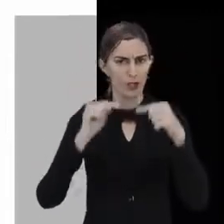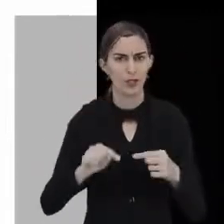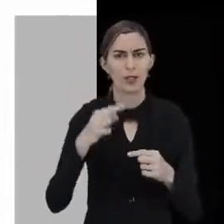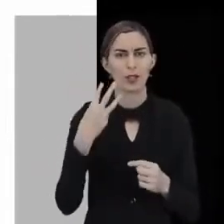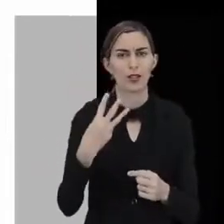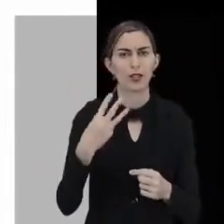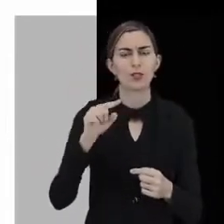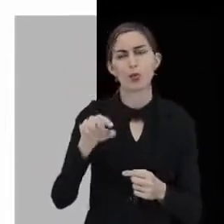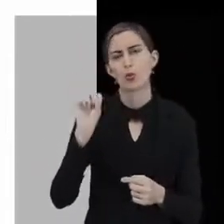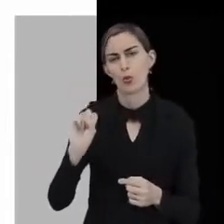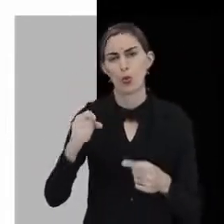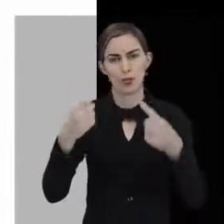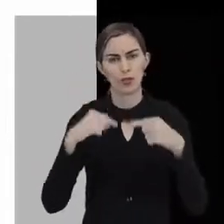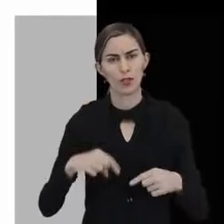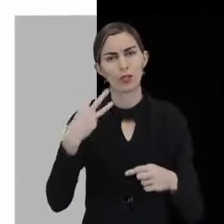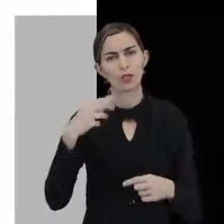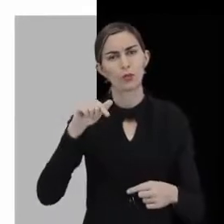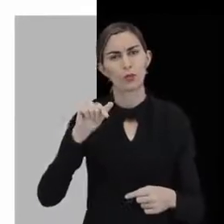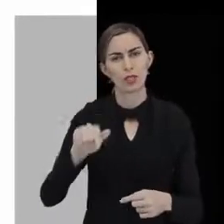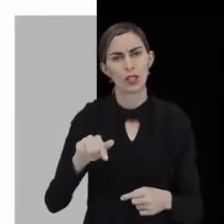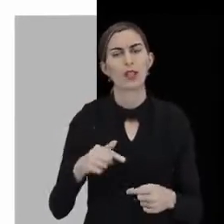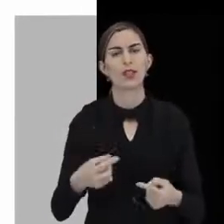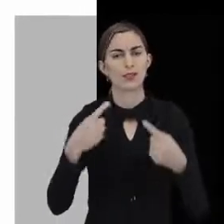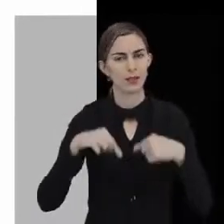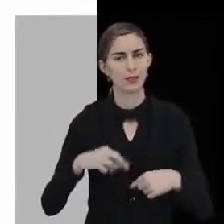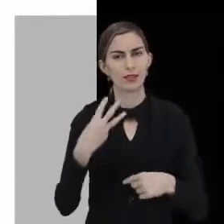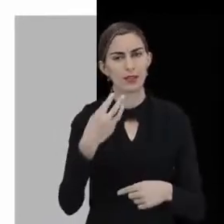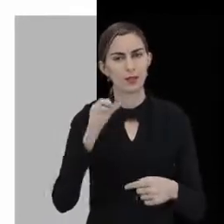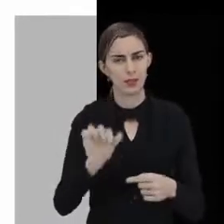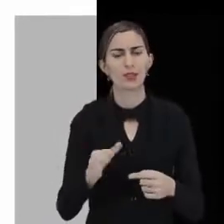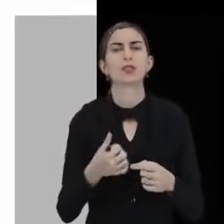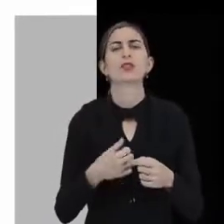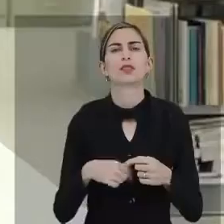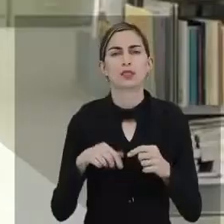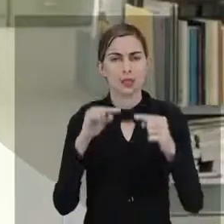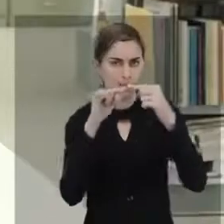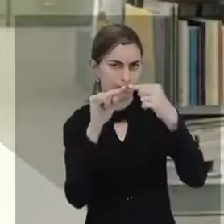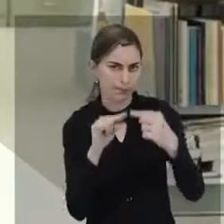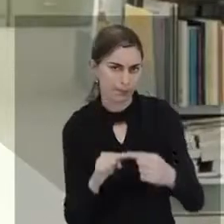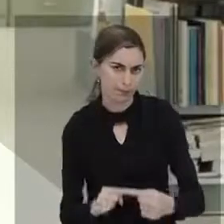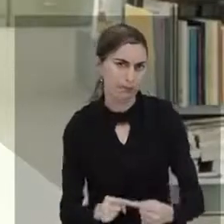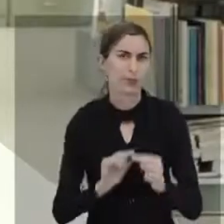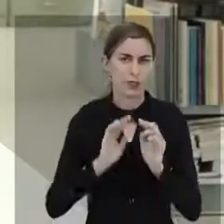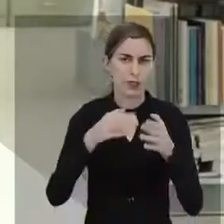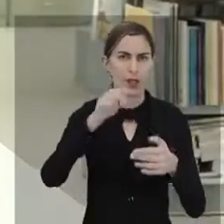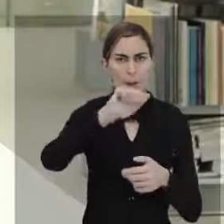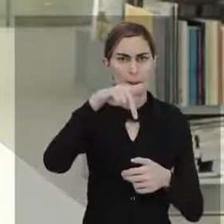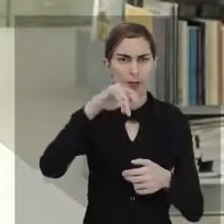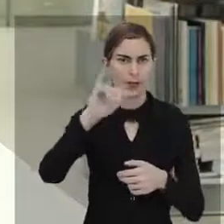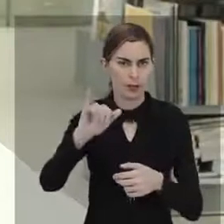é a 3.8, na API 11 é a 3.7. Então, uma versão do SQLite está associado a uma determinada API do